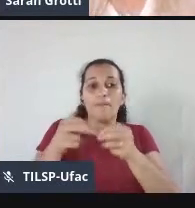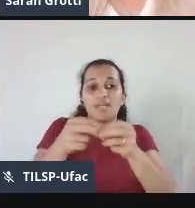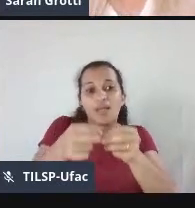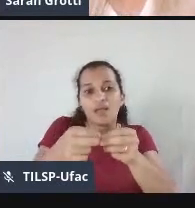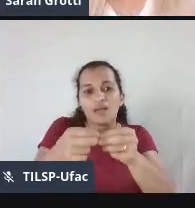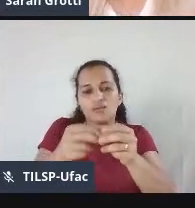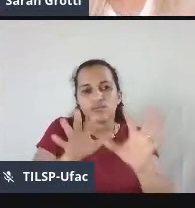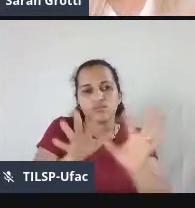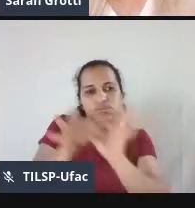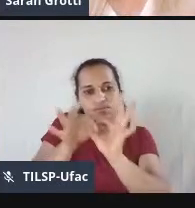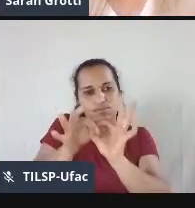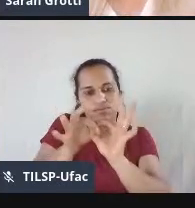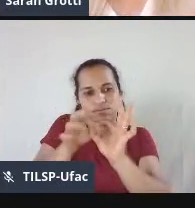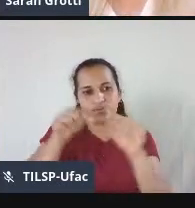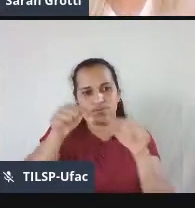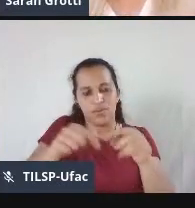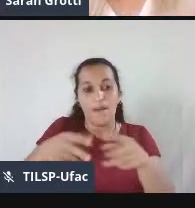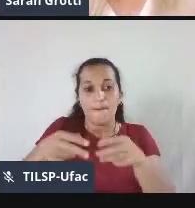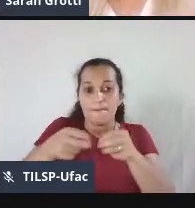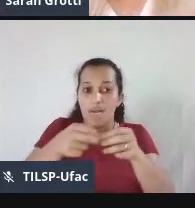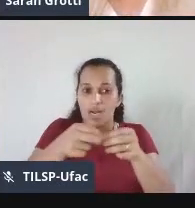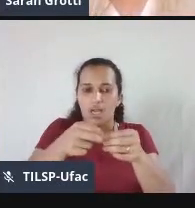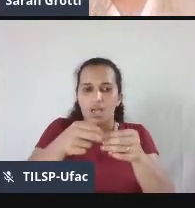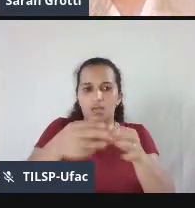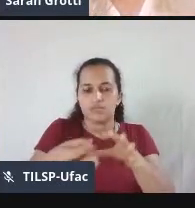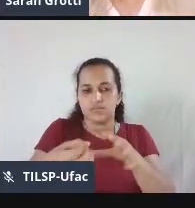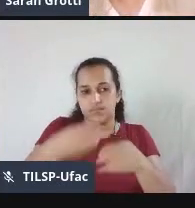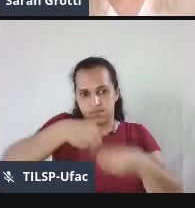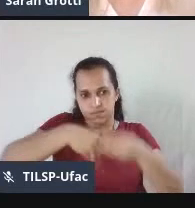né, alguns nutrientes para a gente.